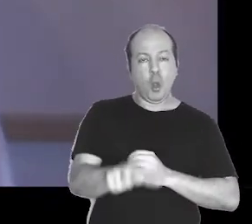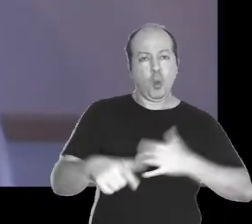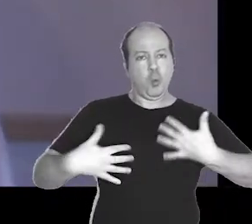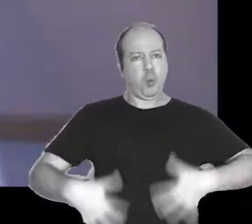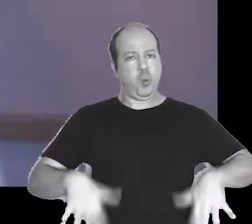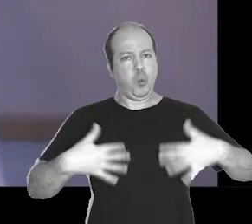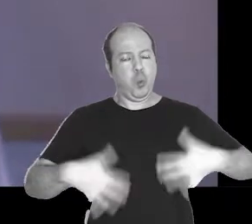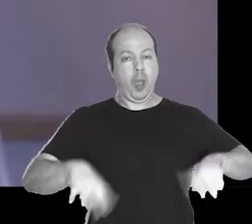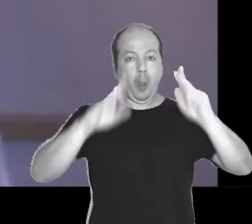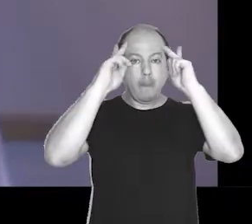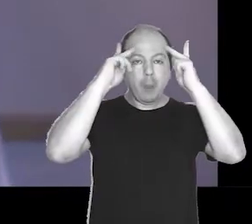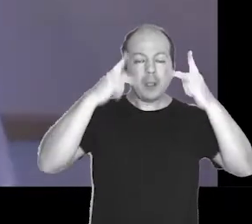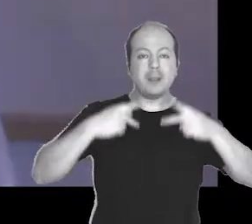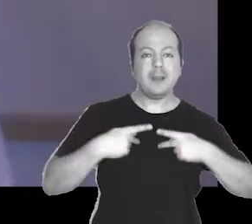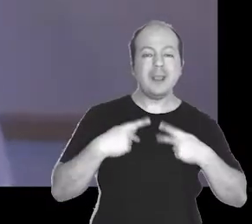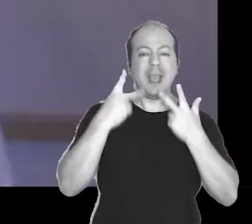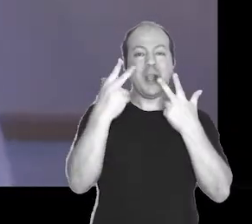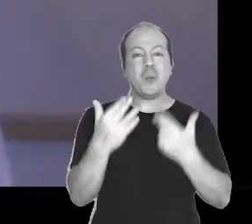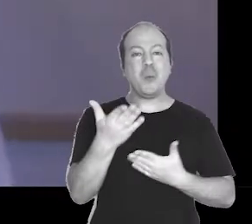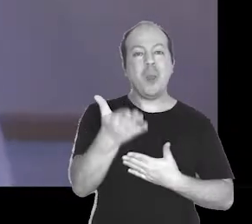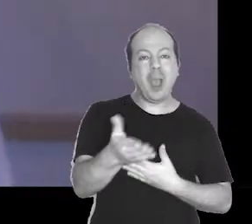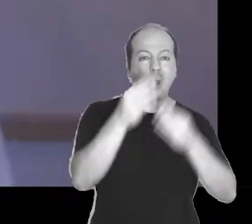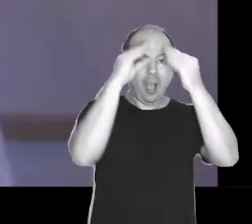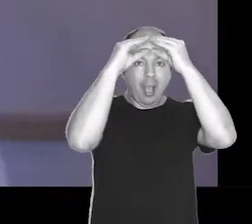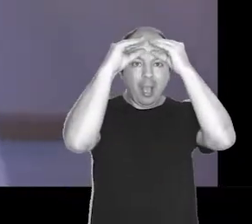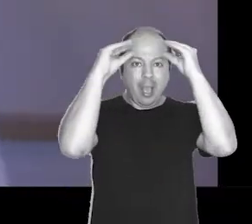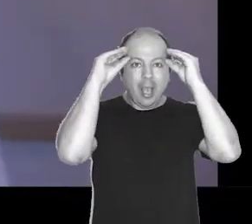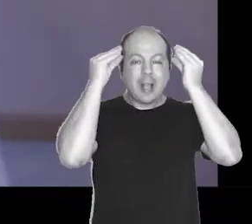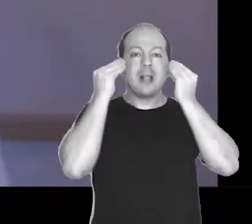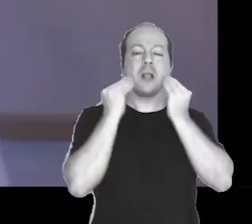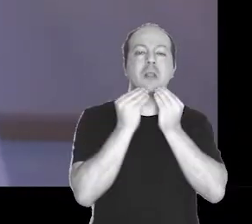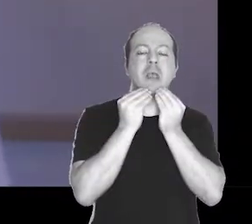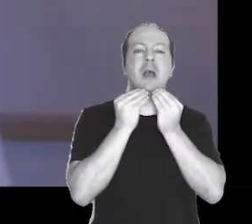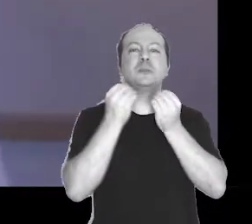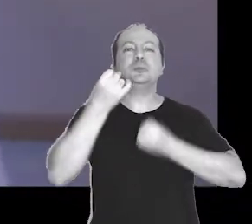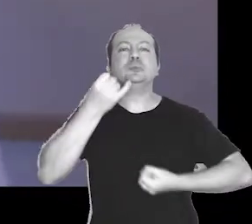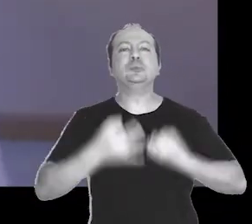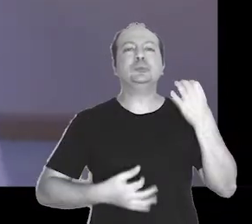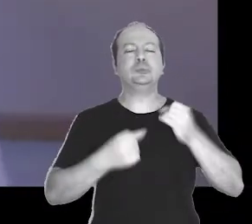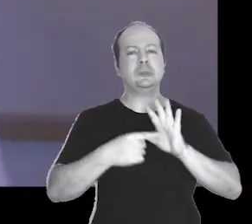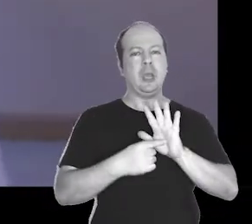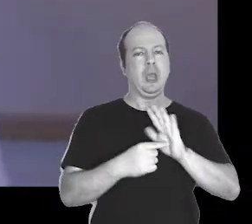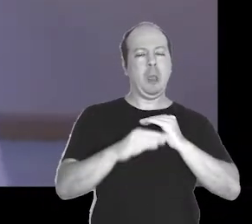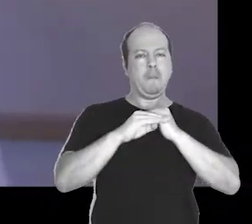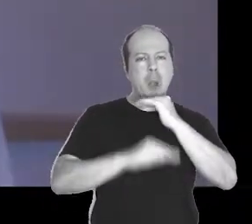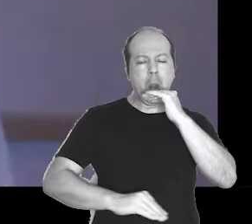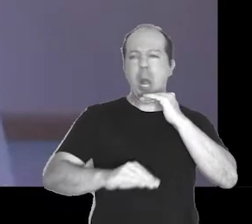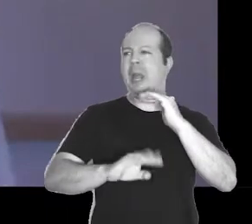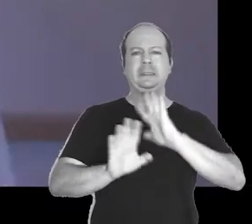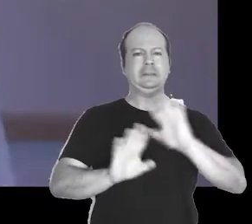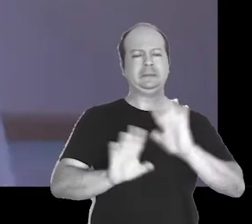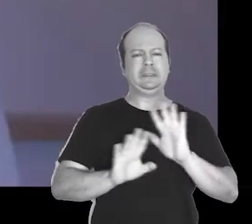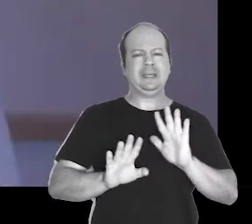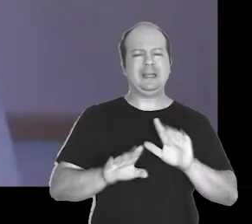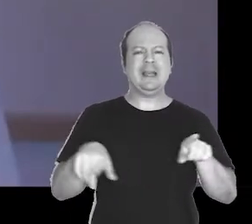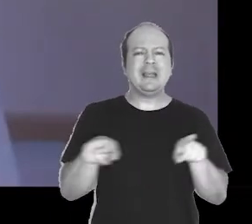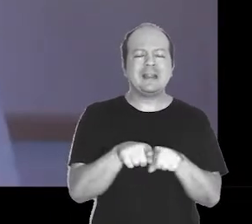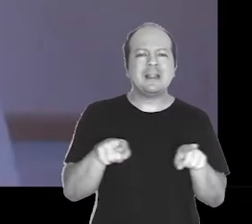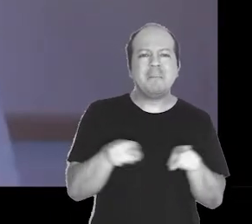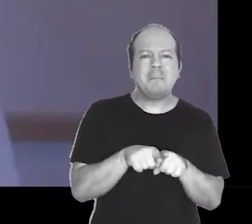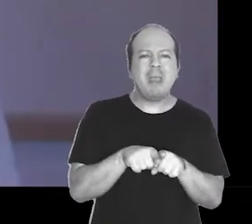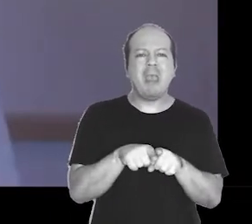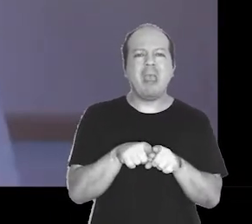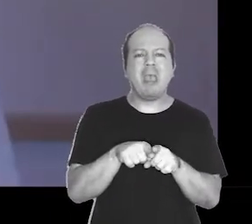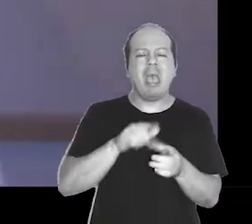da humanidade como você, Leonardo? De modo nenhum. nem tampouco desvesti-la